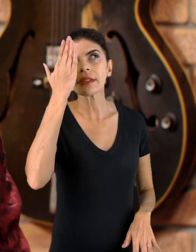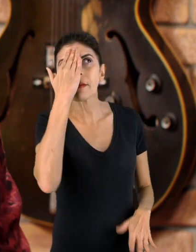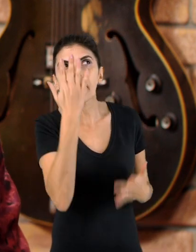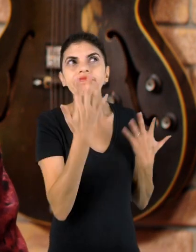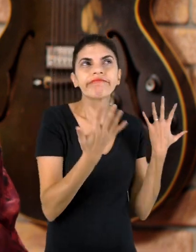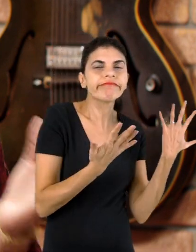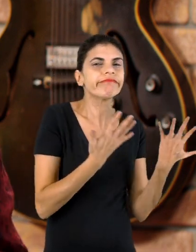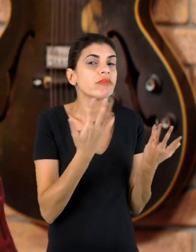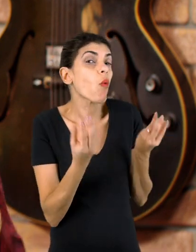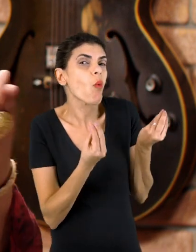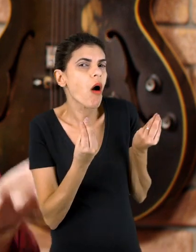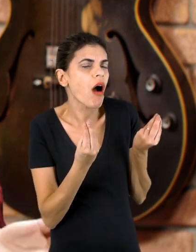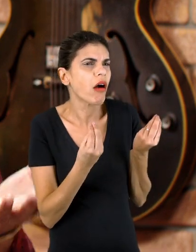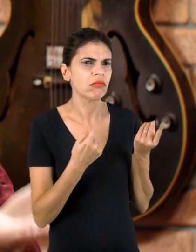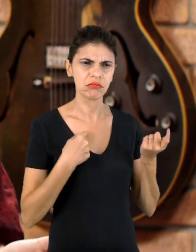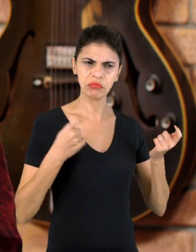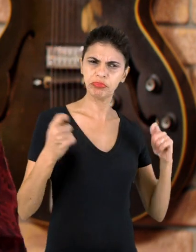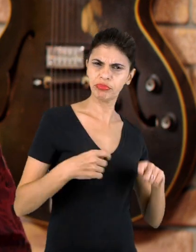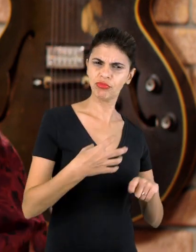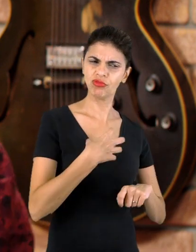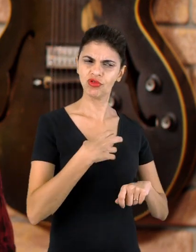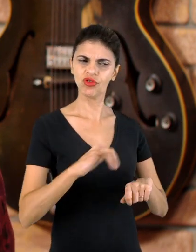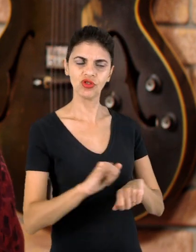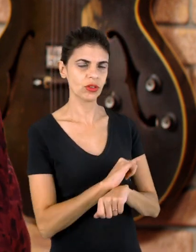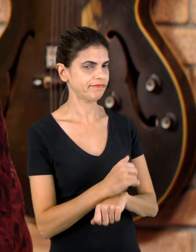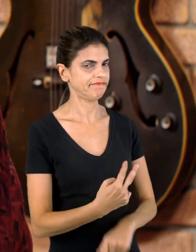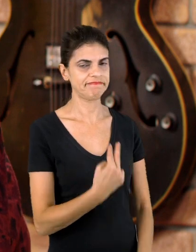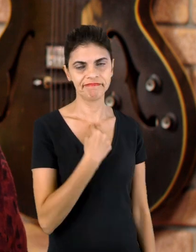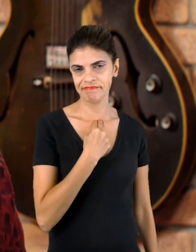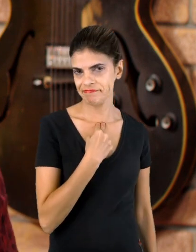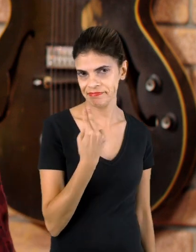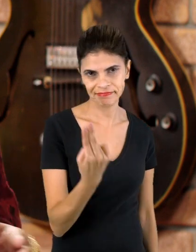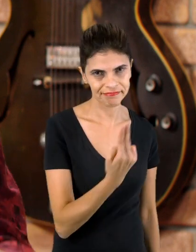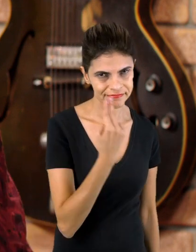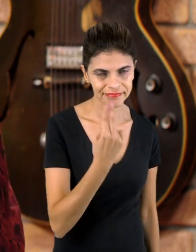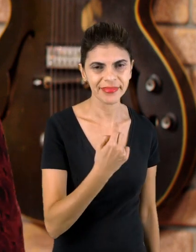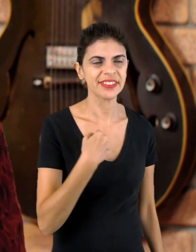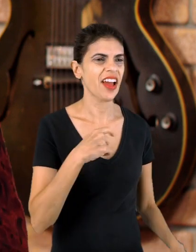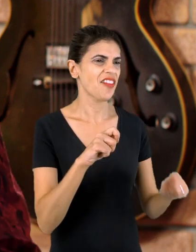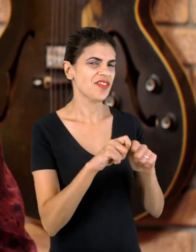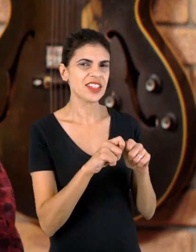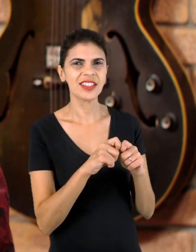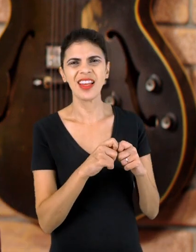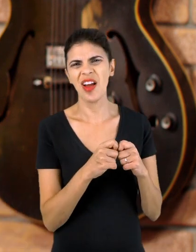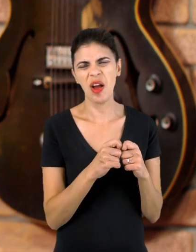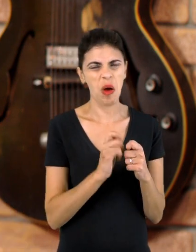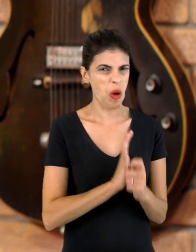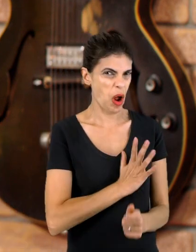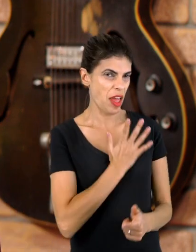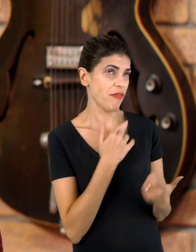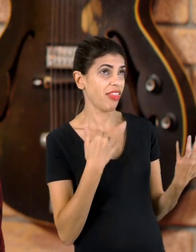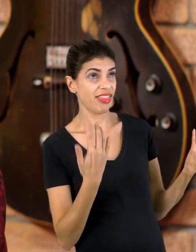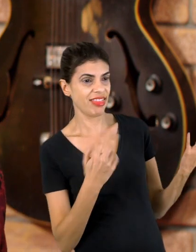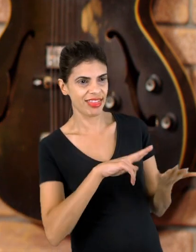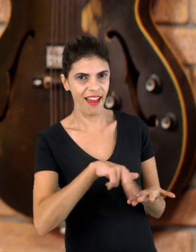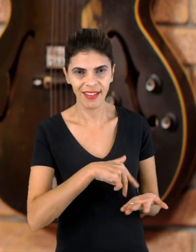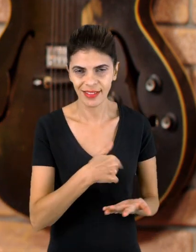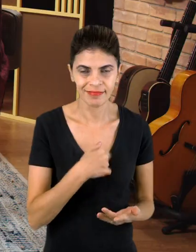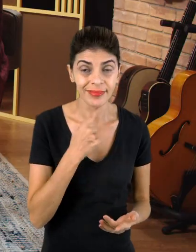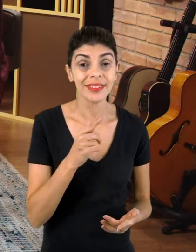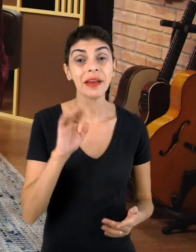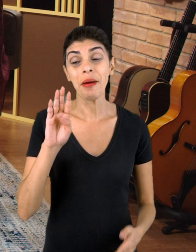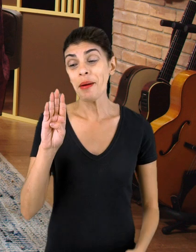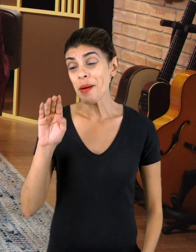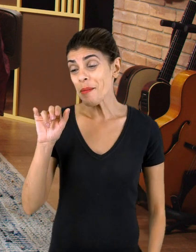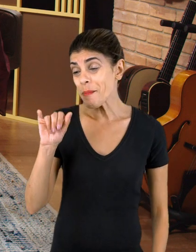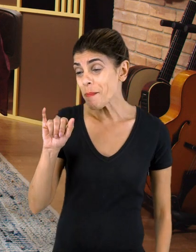saber quais eram... Se eu tinha jeito para coisa. Não tenho jeito para coisa. É. Tinha que fazer coreografia, eu sou horrível de dançar, não sei fazer nada disso. Porque o baile é